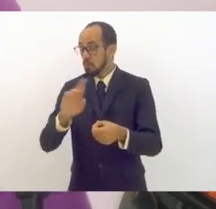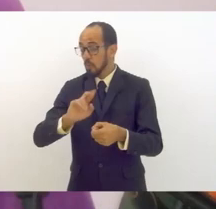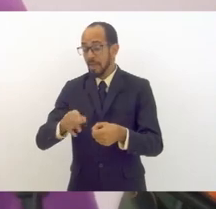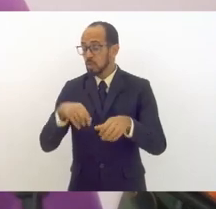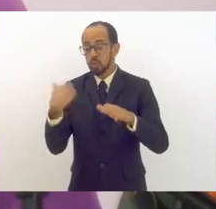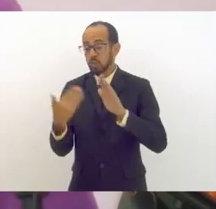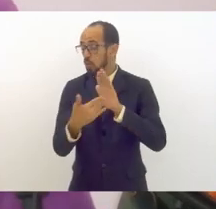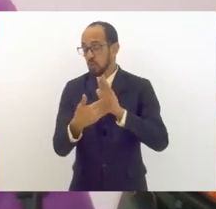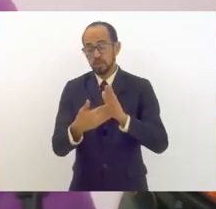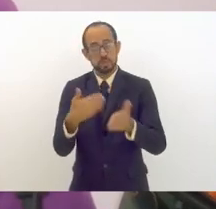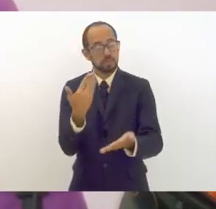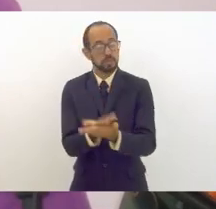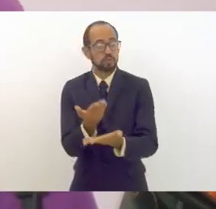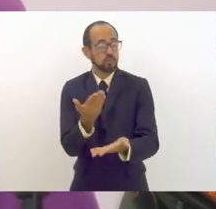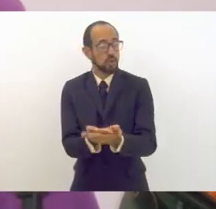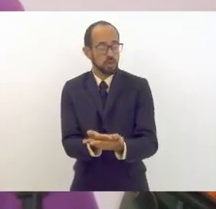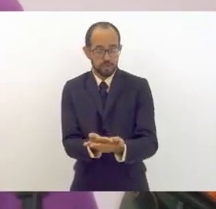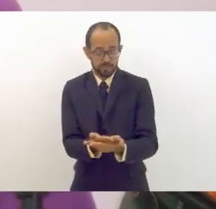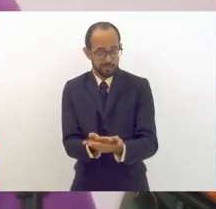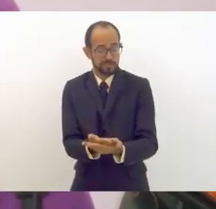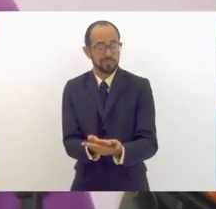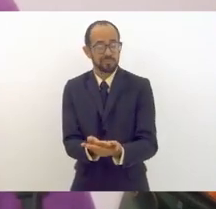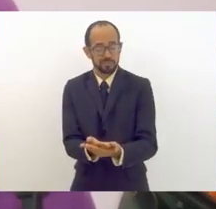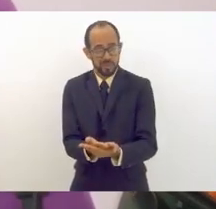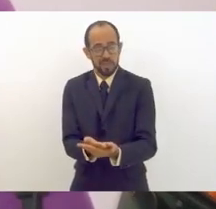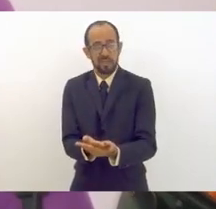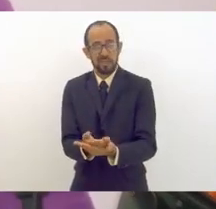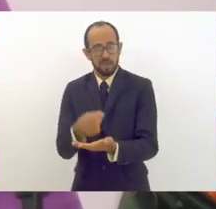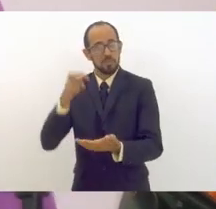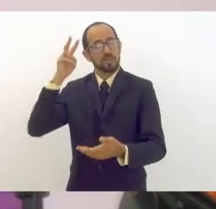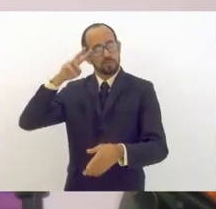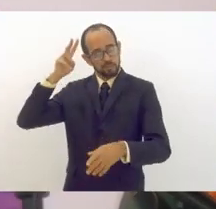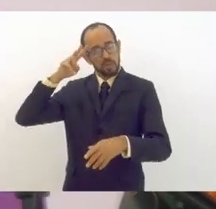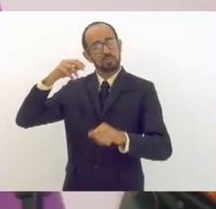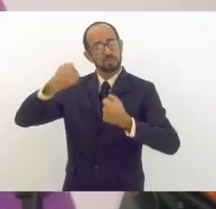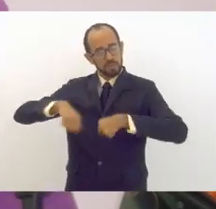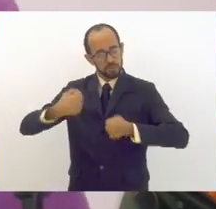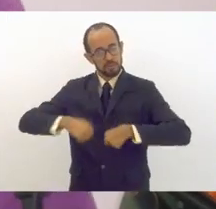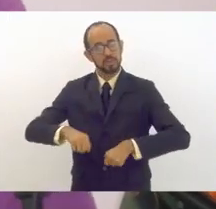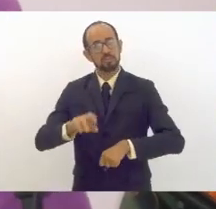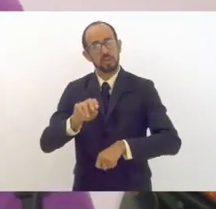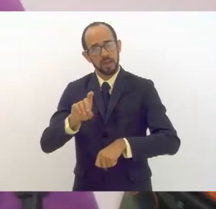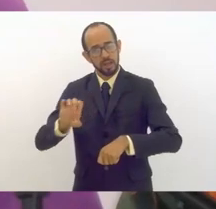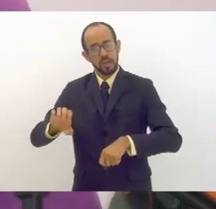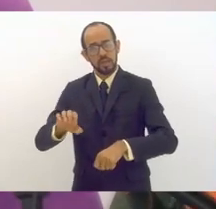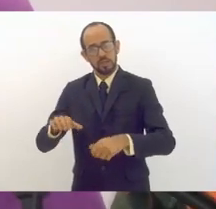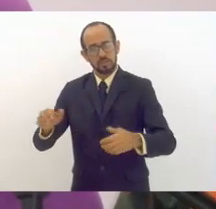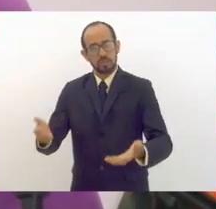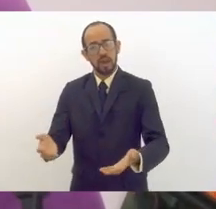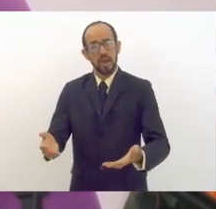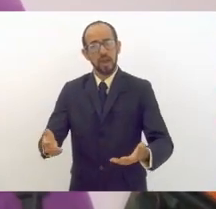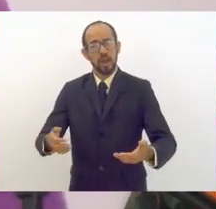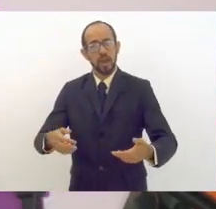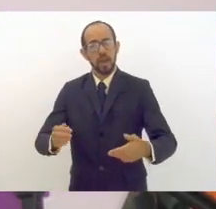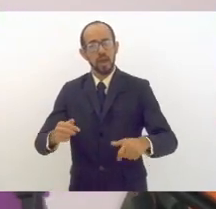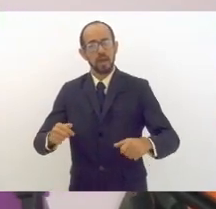histórico a ser resgatado nessa rede da animação cultural, com base em concurso público, para que não se repita